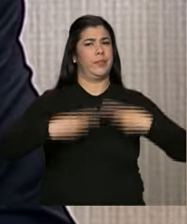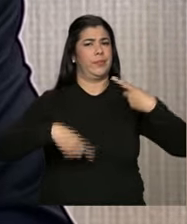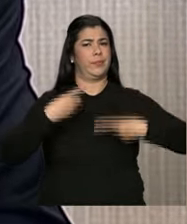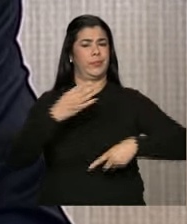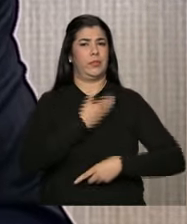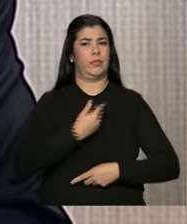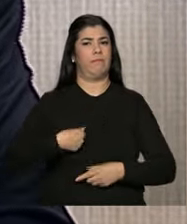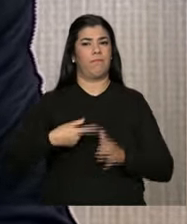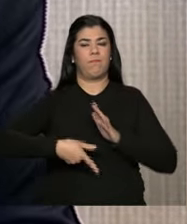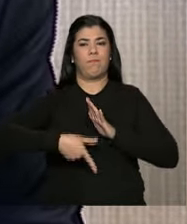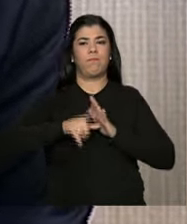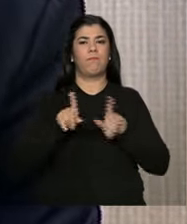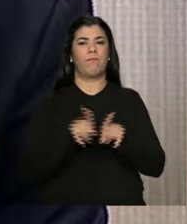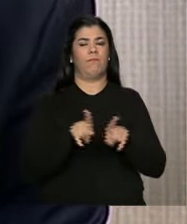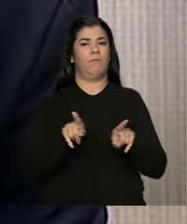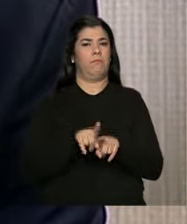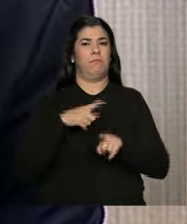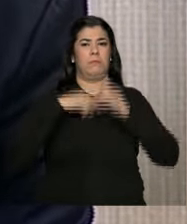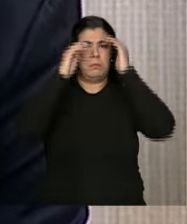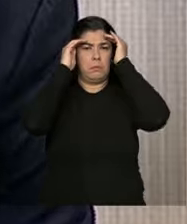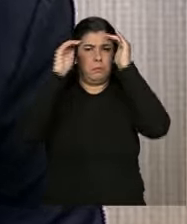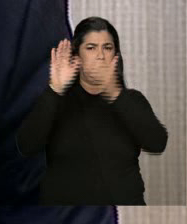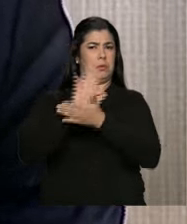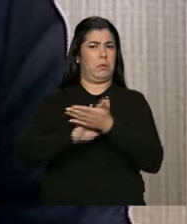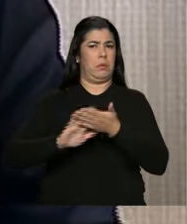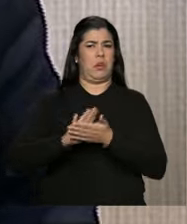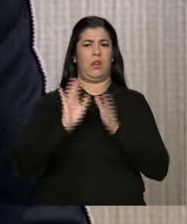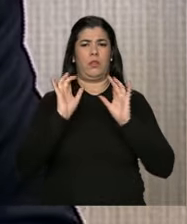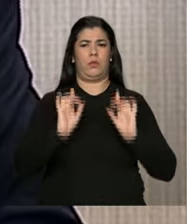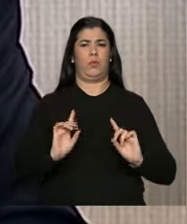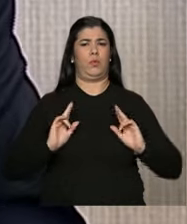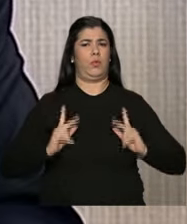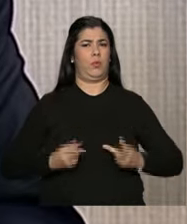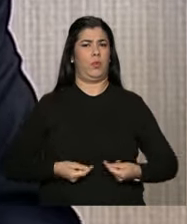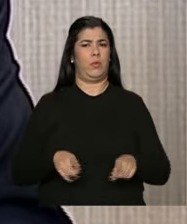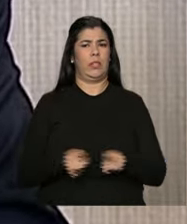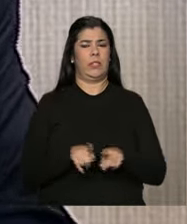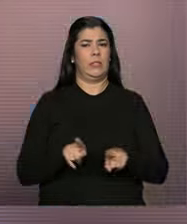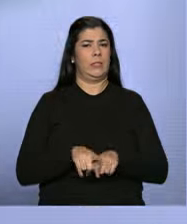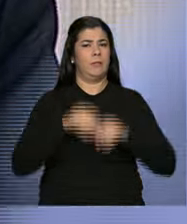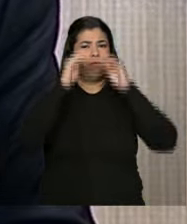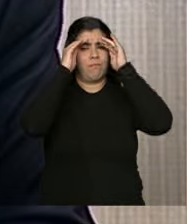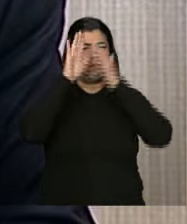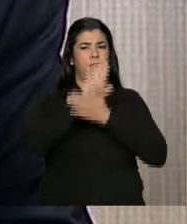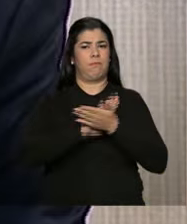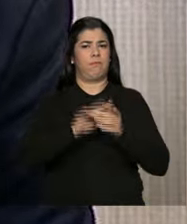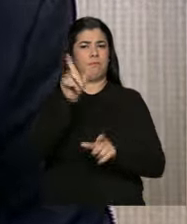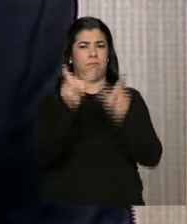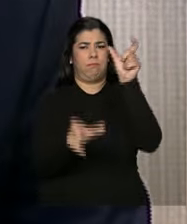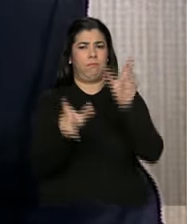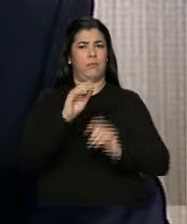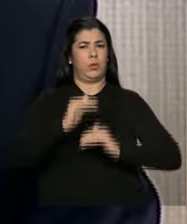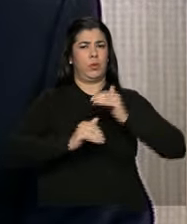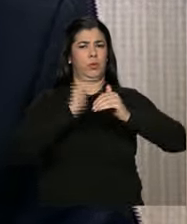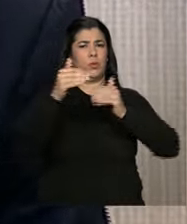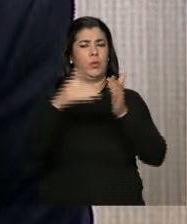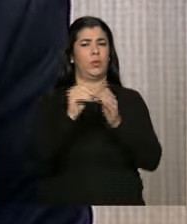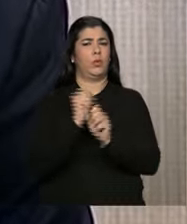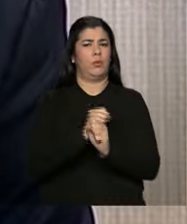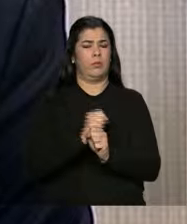completamente atrasada que não respeita os direitos humanos e que não respeita os avanços democráticos vividos eh nesse último